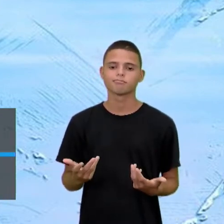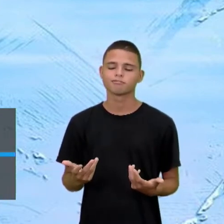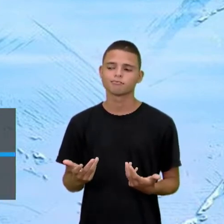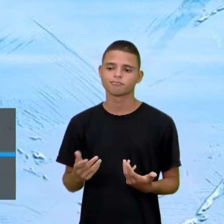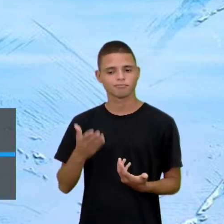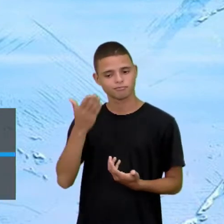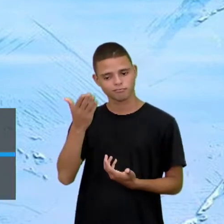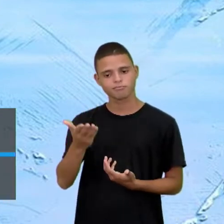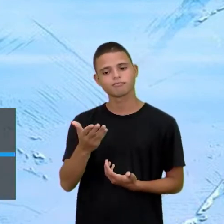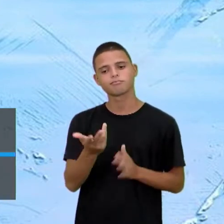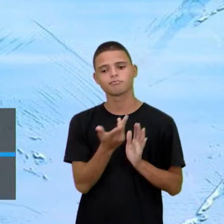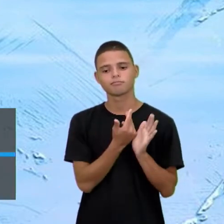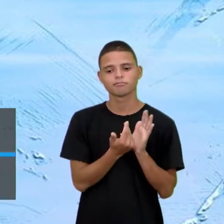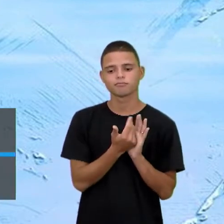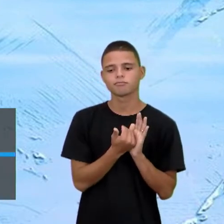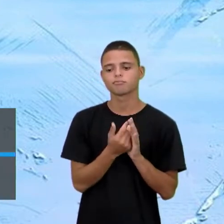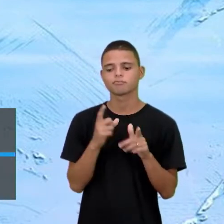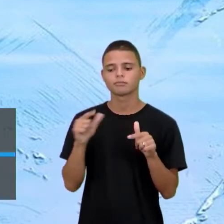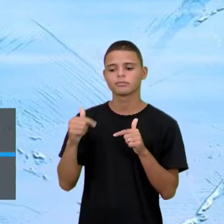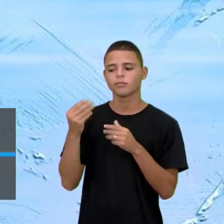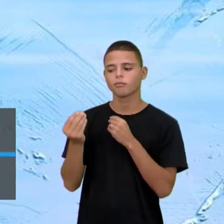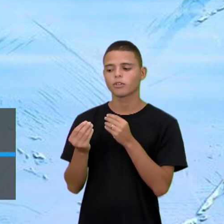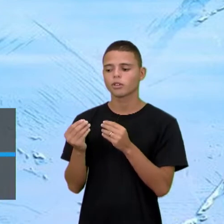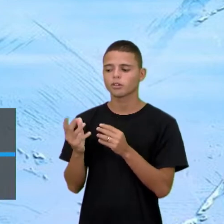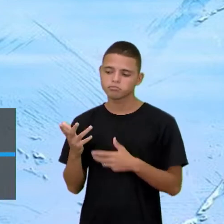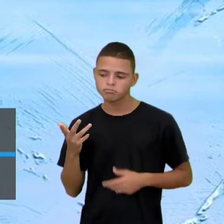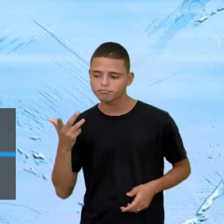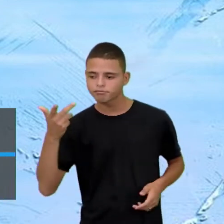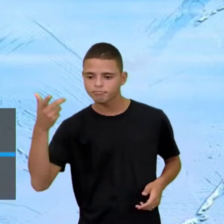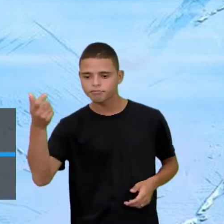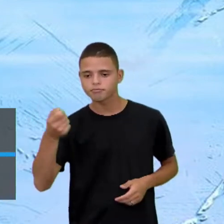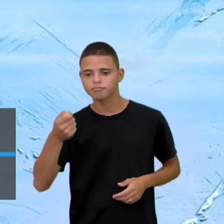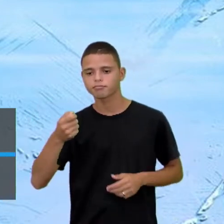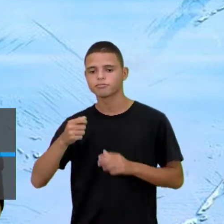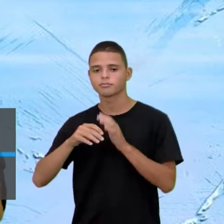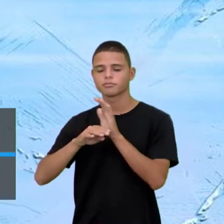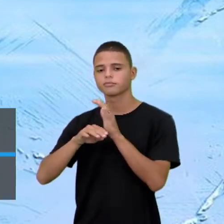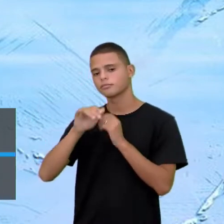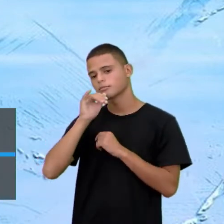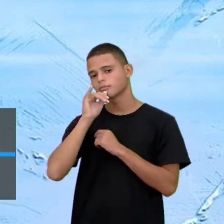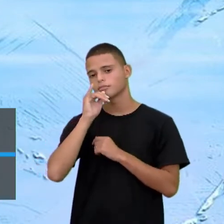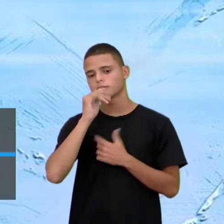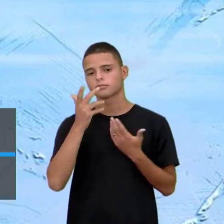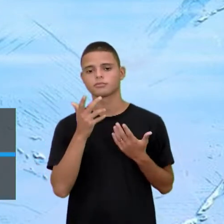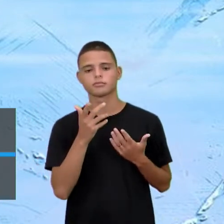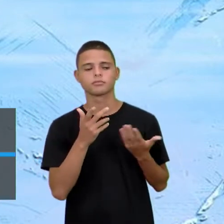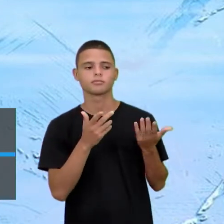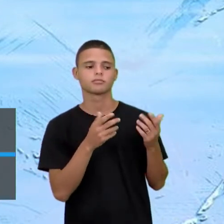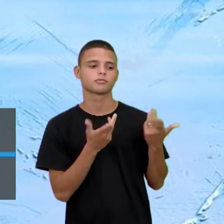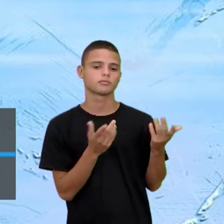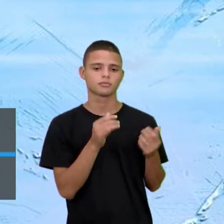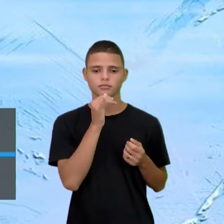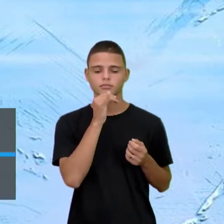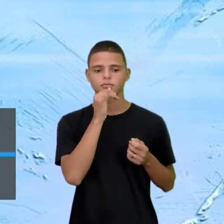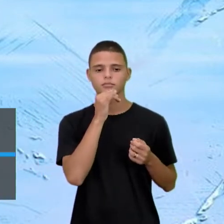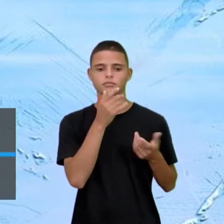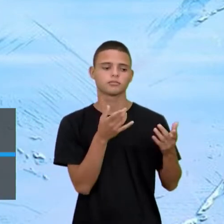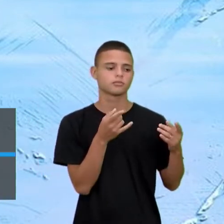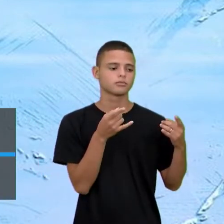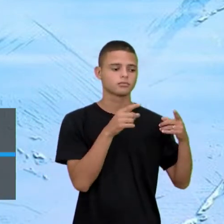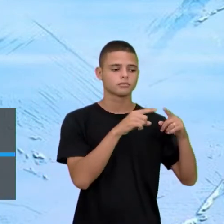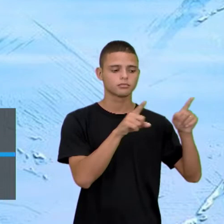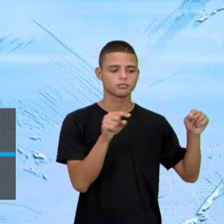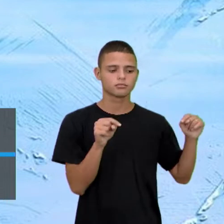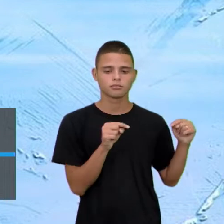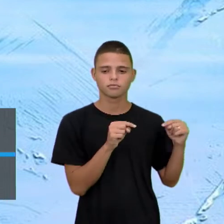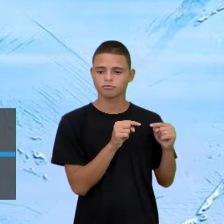Então o design trabalha em como é que eu posso engarrafar esse produto. Você levar, por exemplo, uma cozinha, você tem lá uma geladeira que ela tem que se